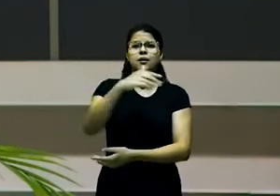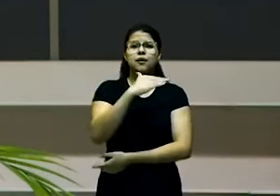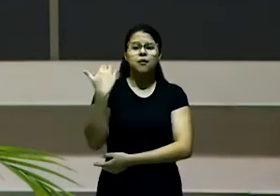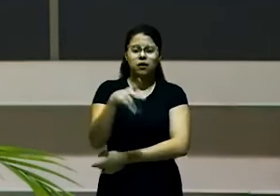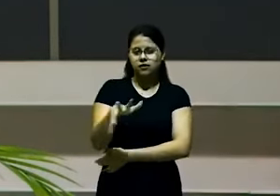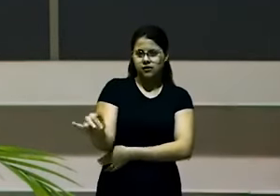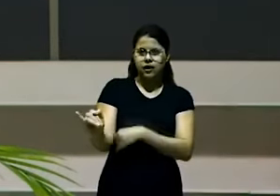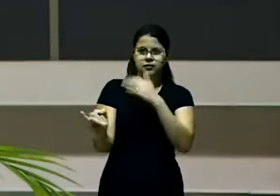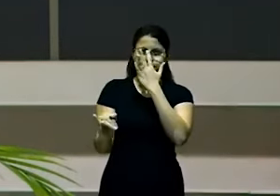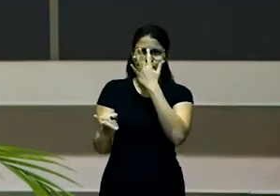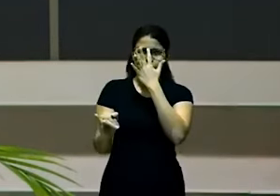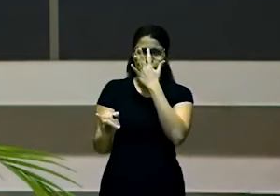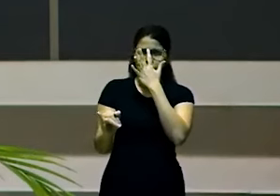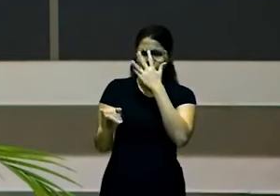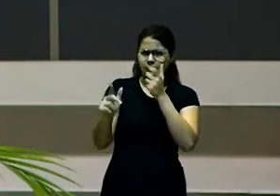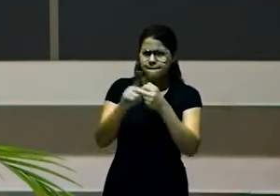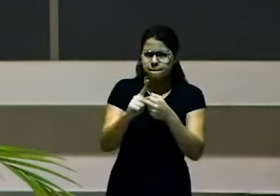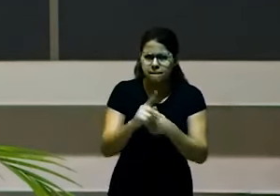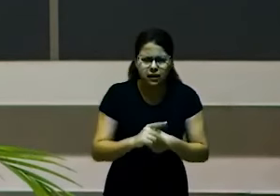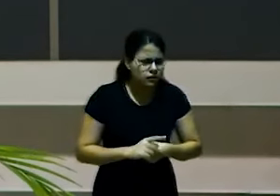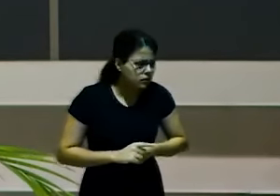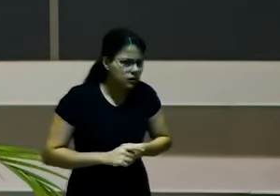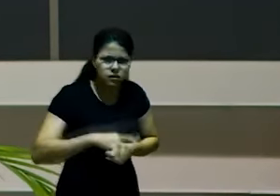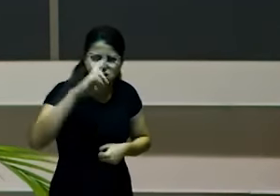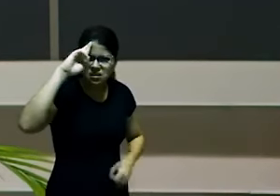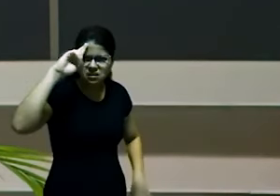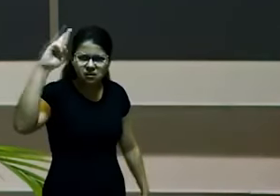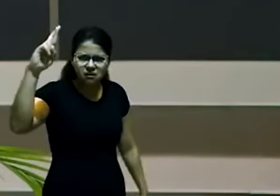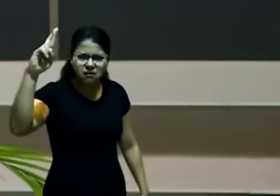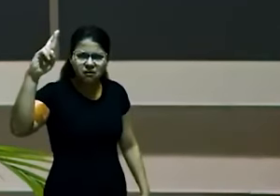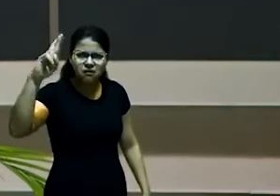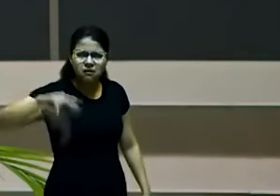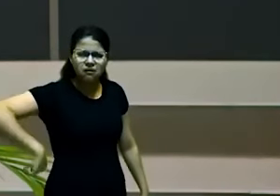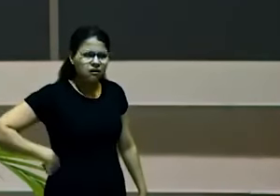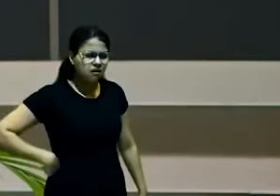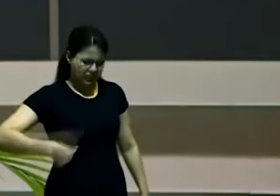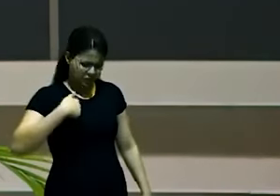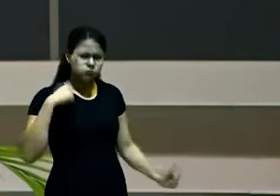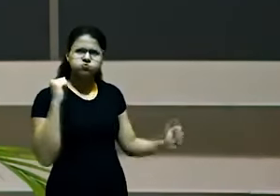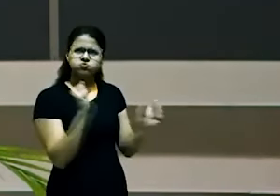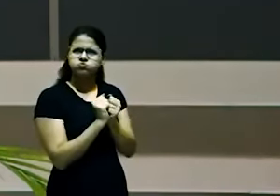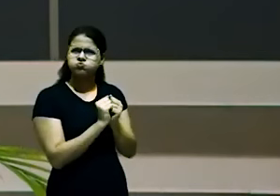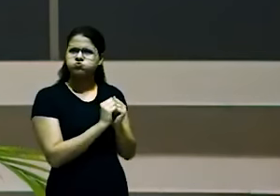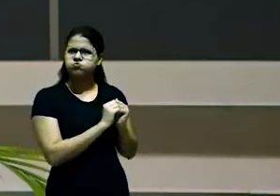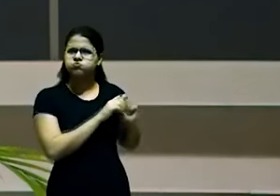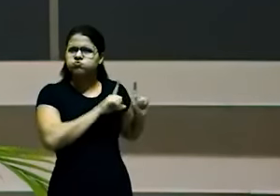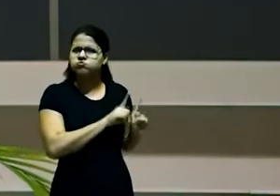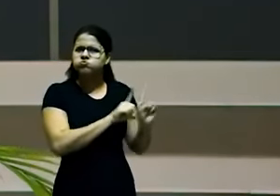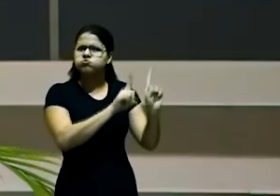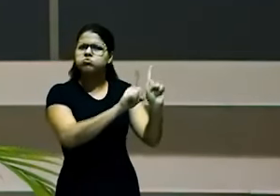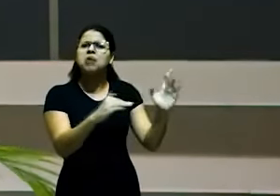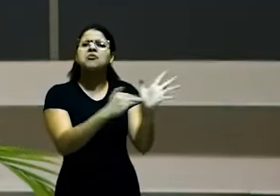morto e aí Pedro diz assim Senhor contigo eu vou até o